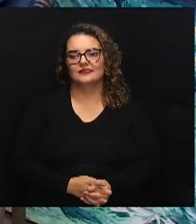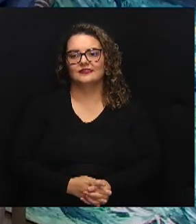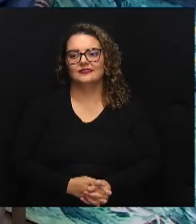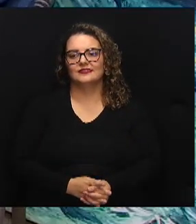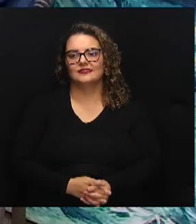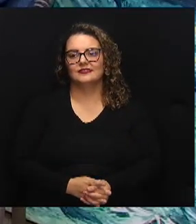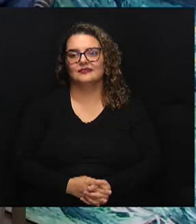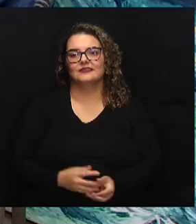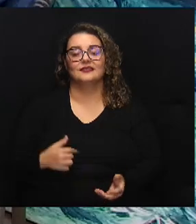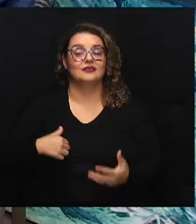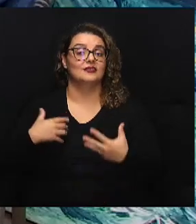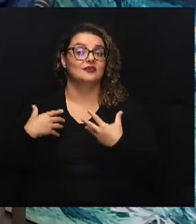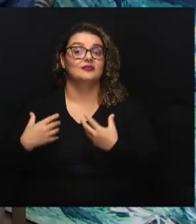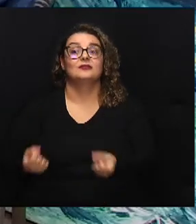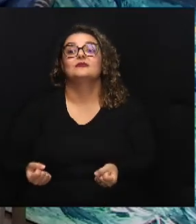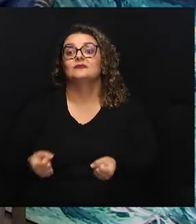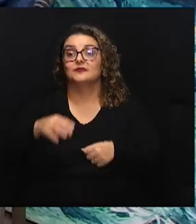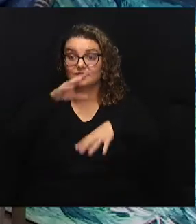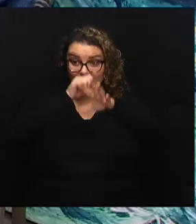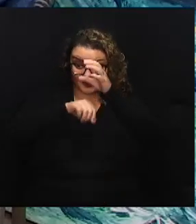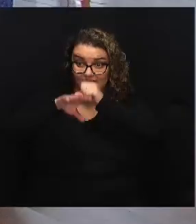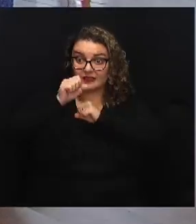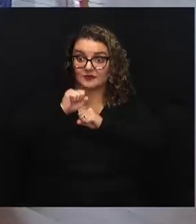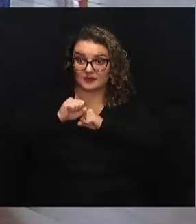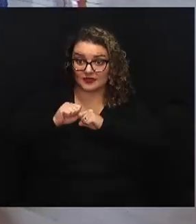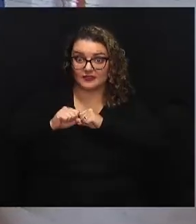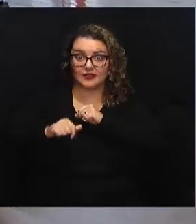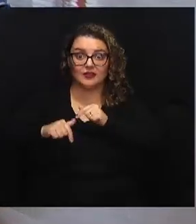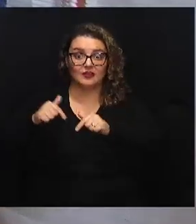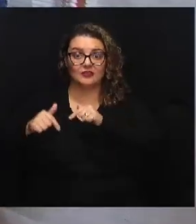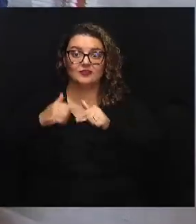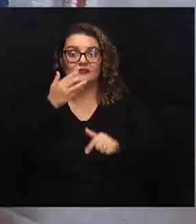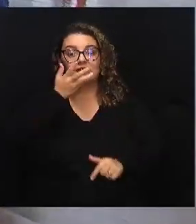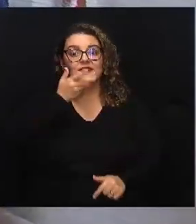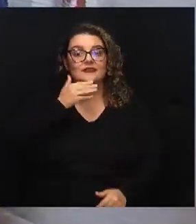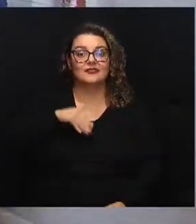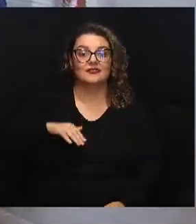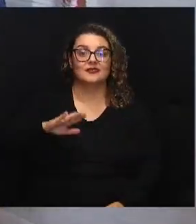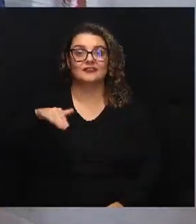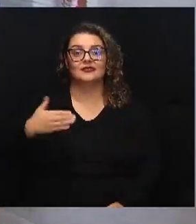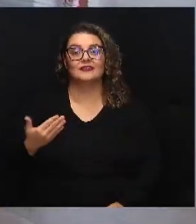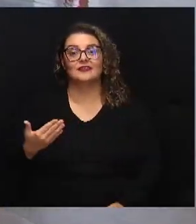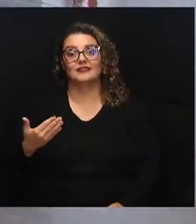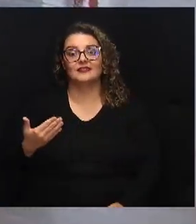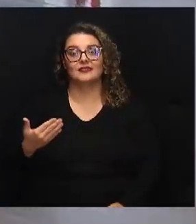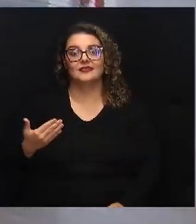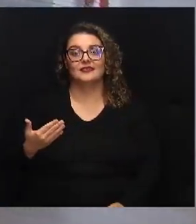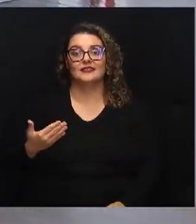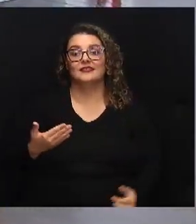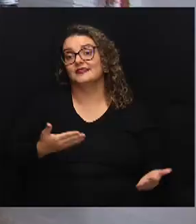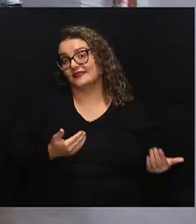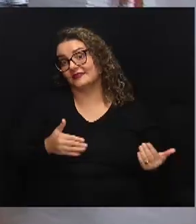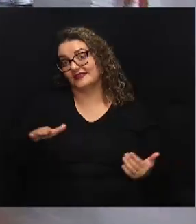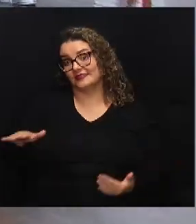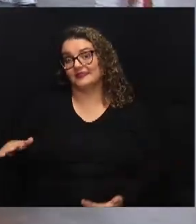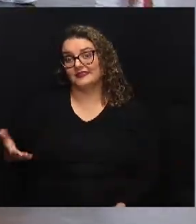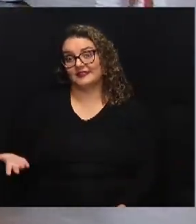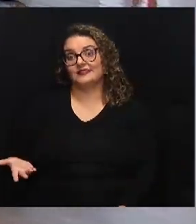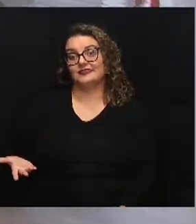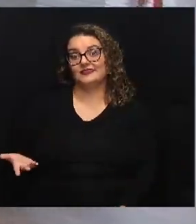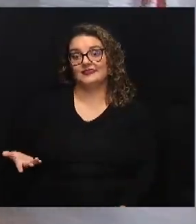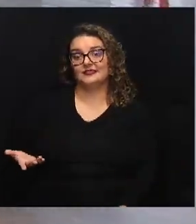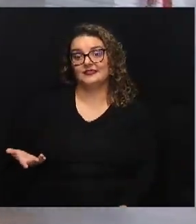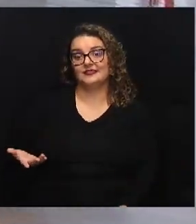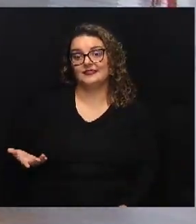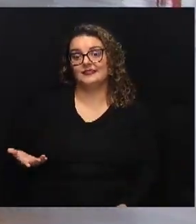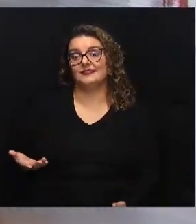Eu recebo, eu aprendo muito. Eu trabalhei muito com criança quando eu era jovem. Eu fundei os